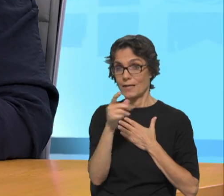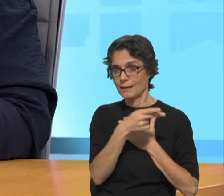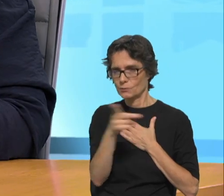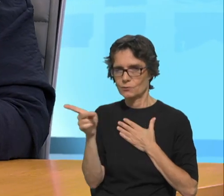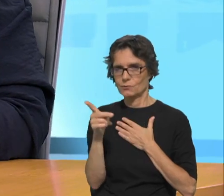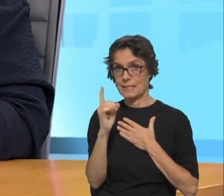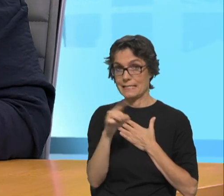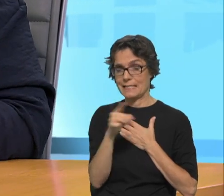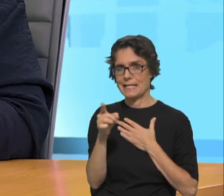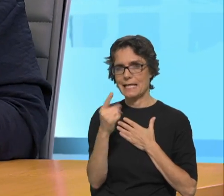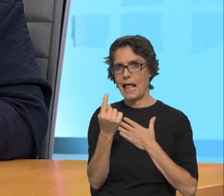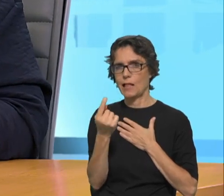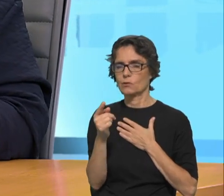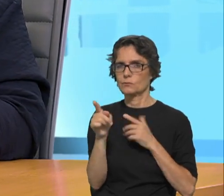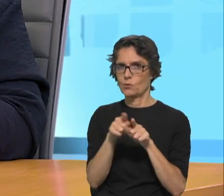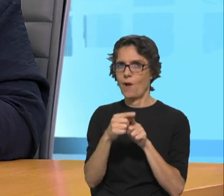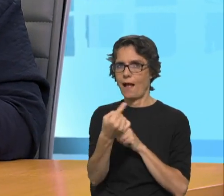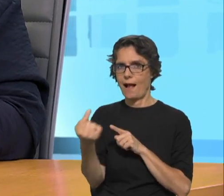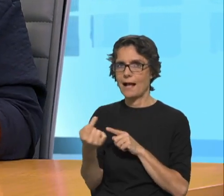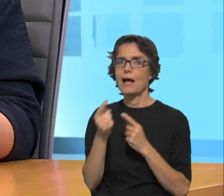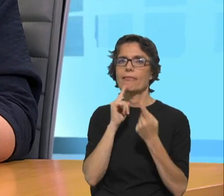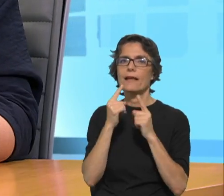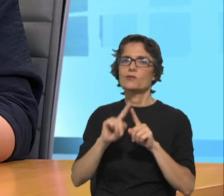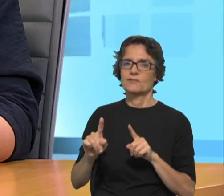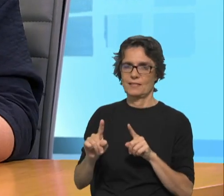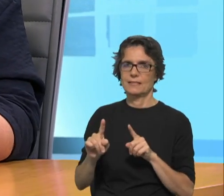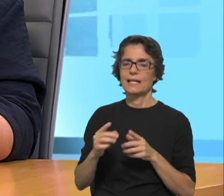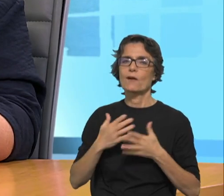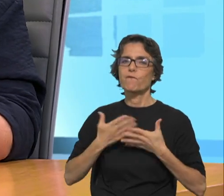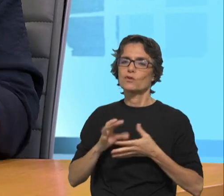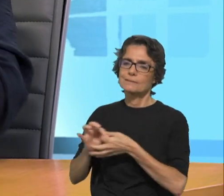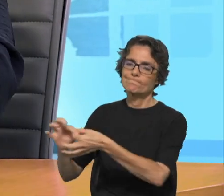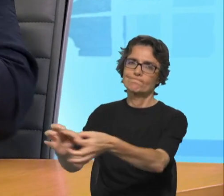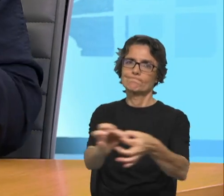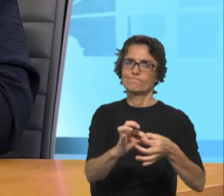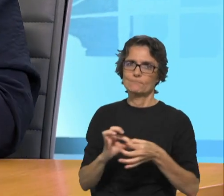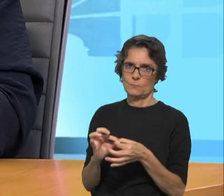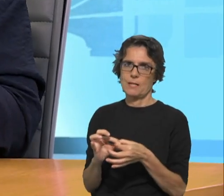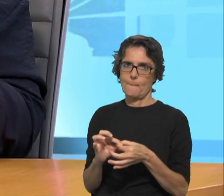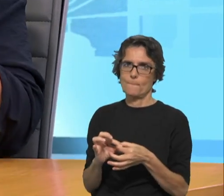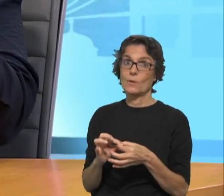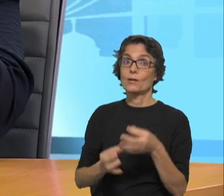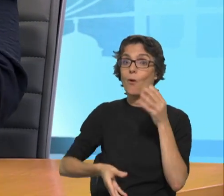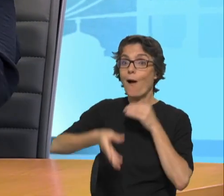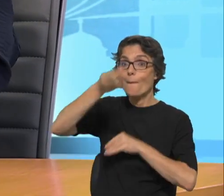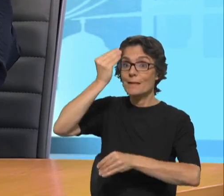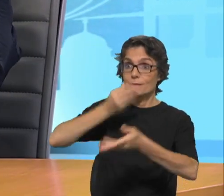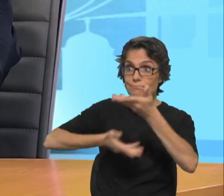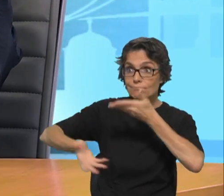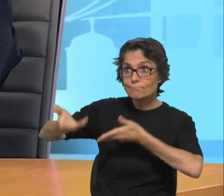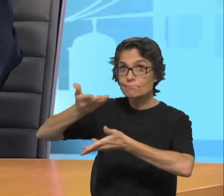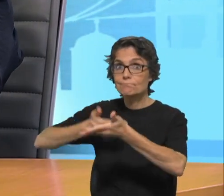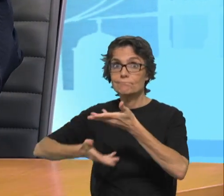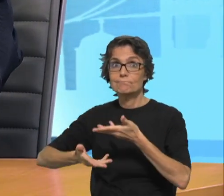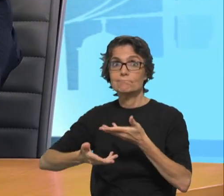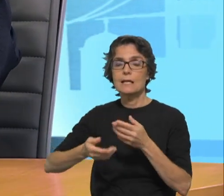é esta capacidade de diálogo com o diferente, desejando comunhão. Por isso, não só aprendendo, mas reconhecendo pontos que podem